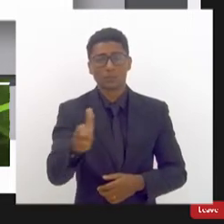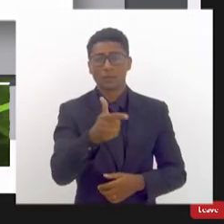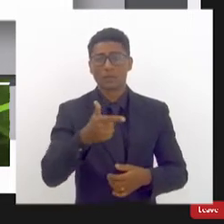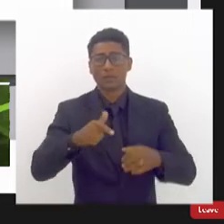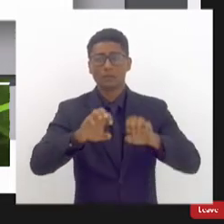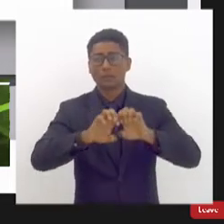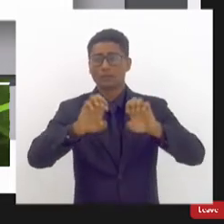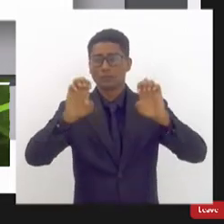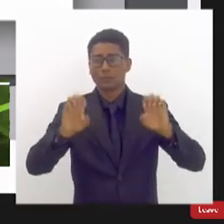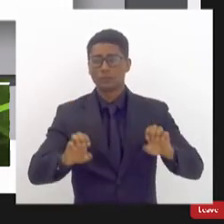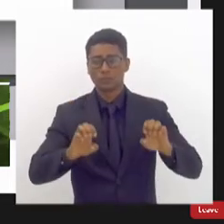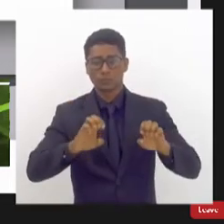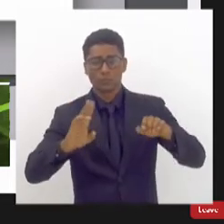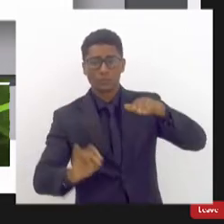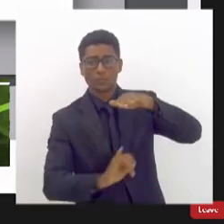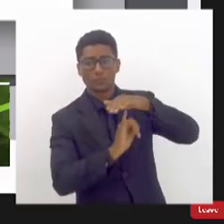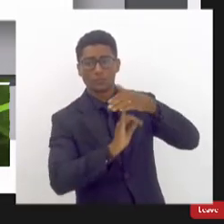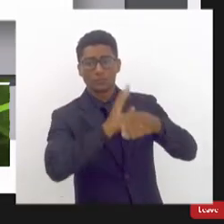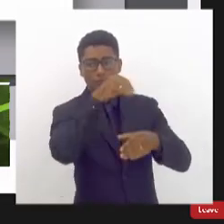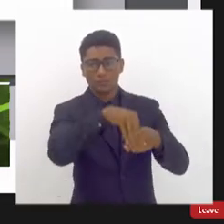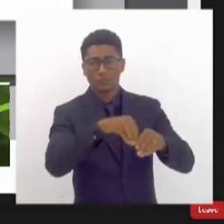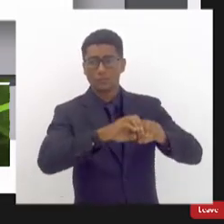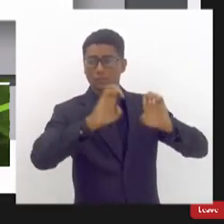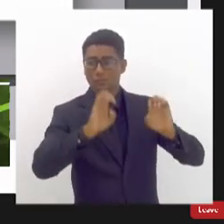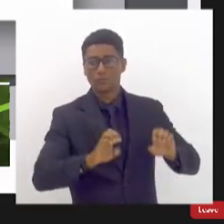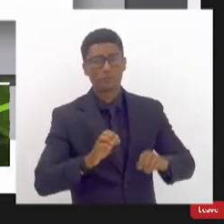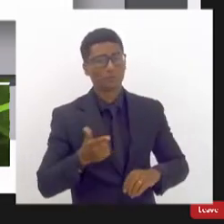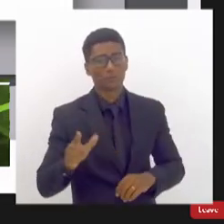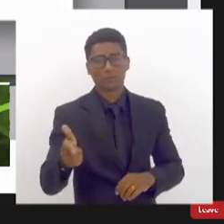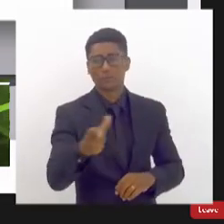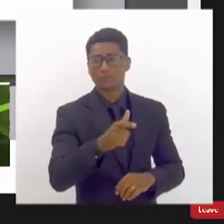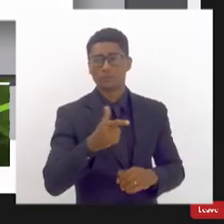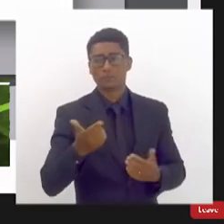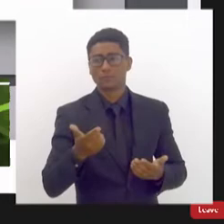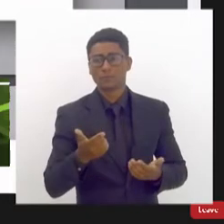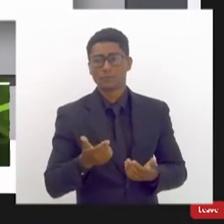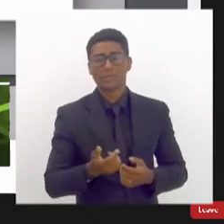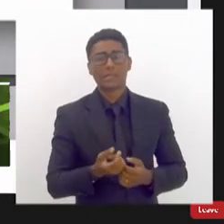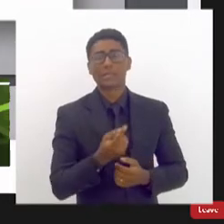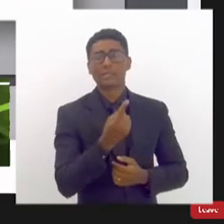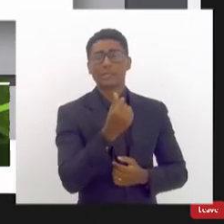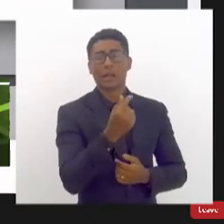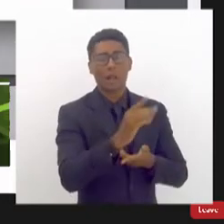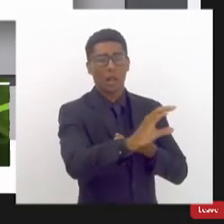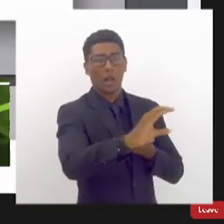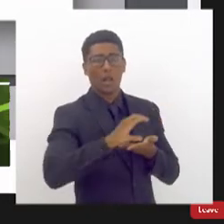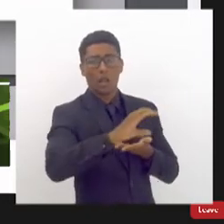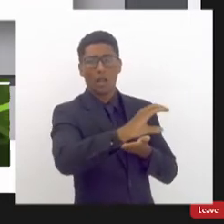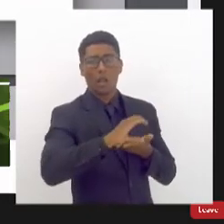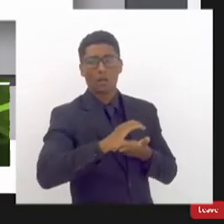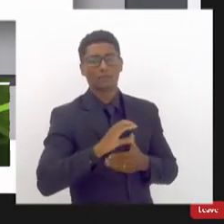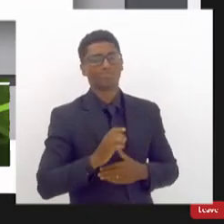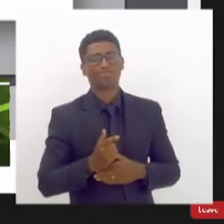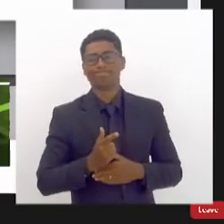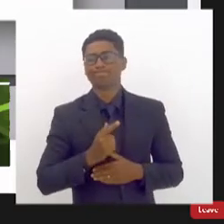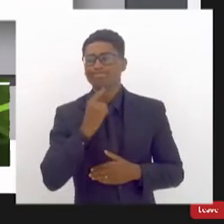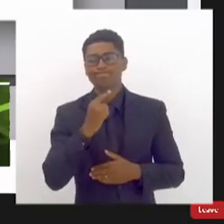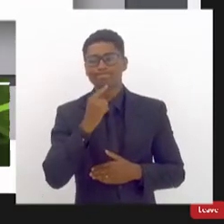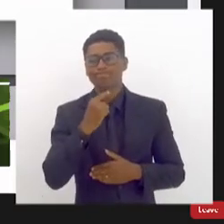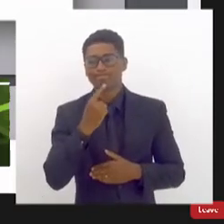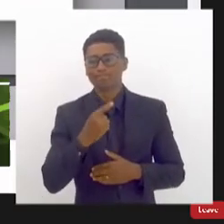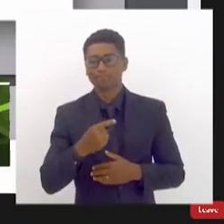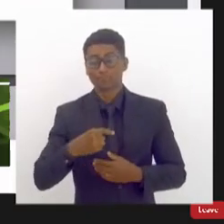estrutura institucional mínima para fazer o recebimento das verbas. A Secretaria Estadual de Educação,